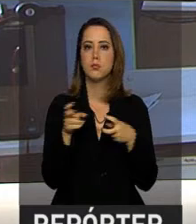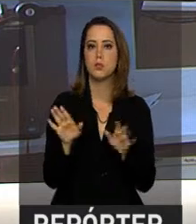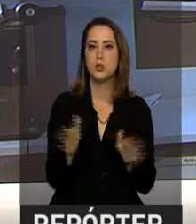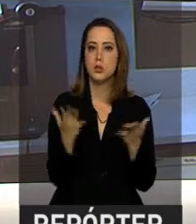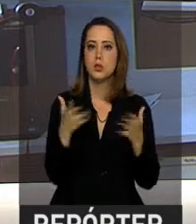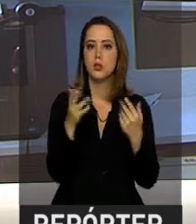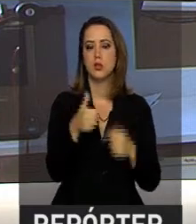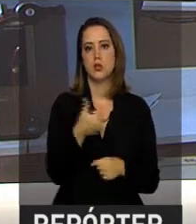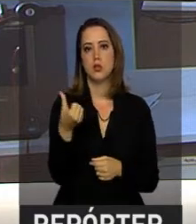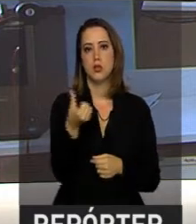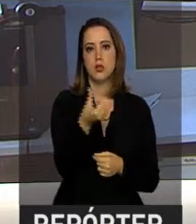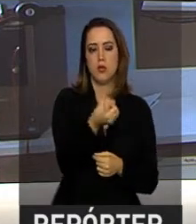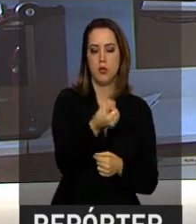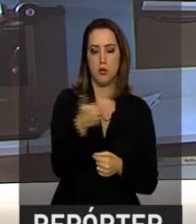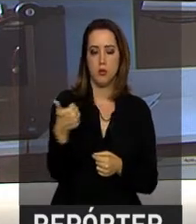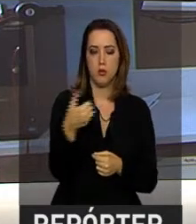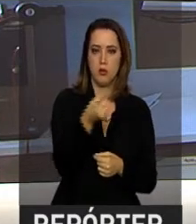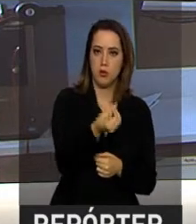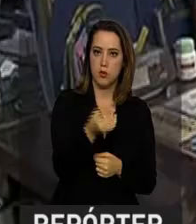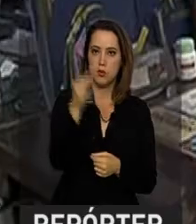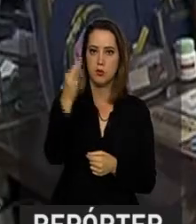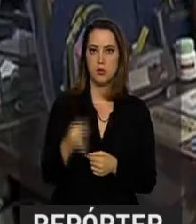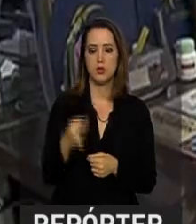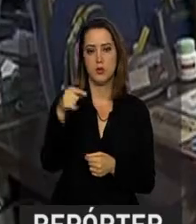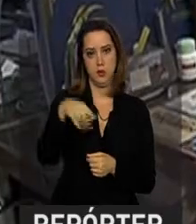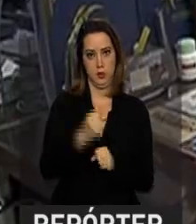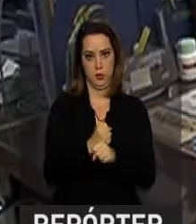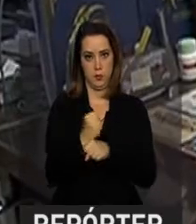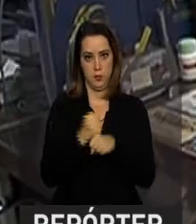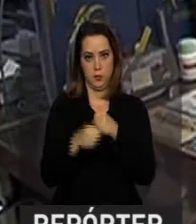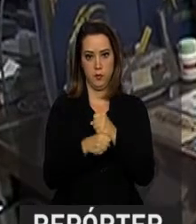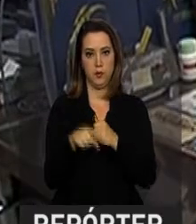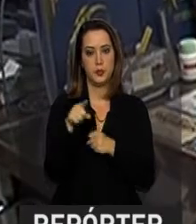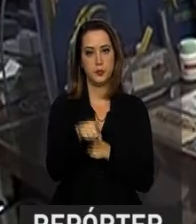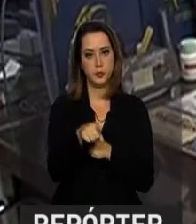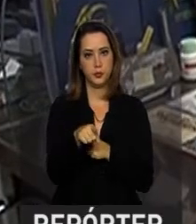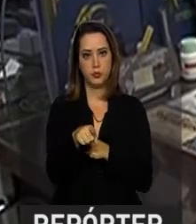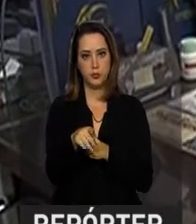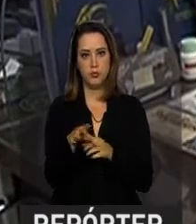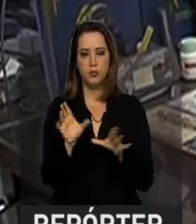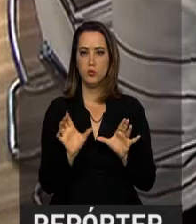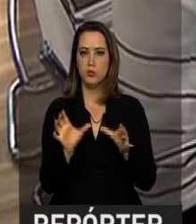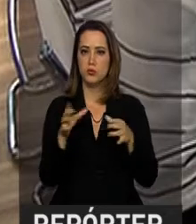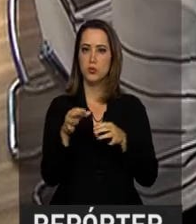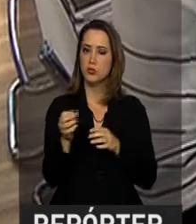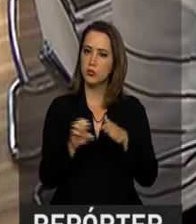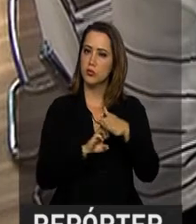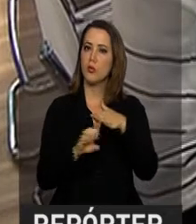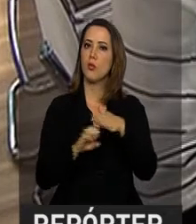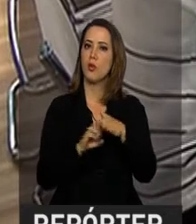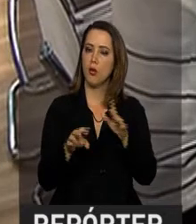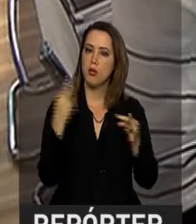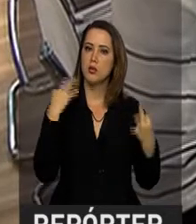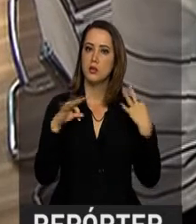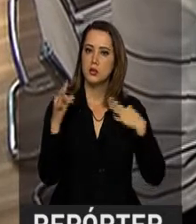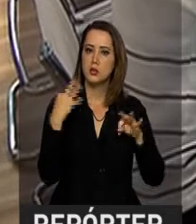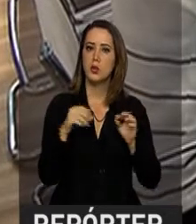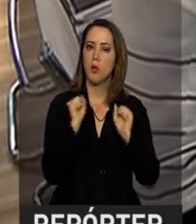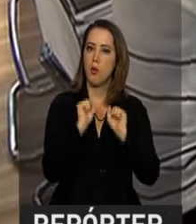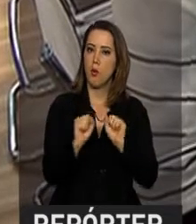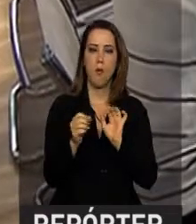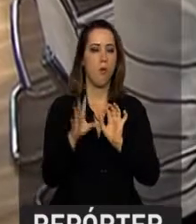aumentar 16 por cento este ano essa agência de turismo do rio de janeiro promete realizar qualquer